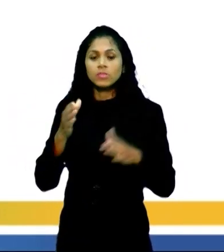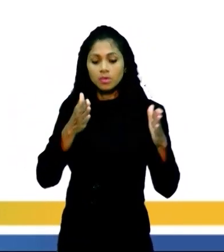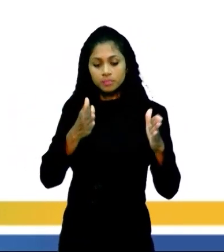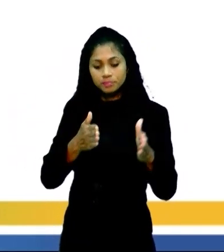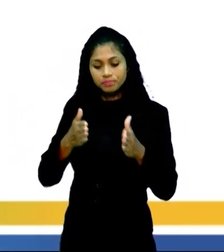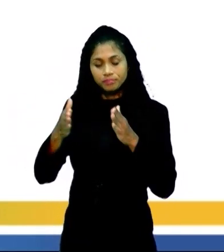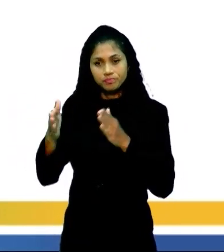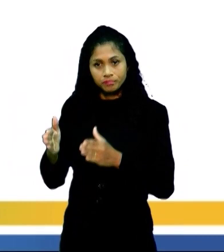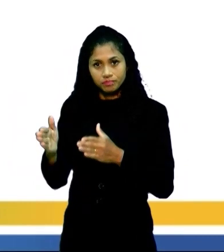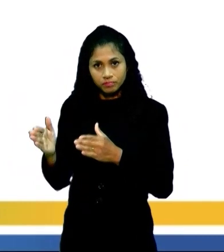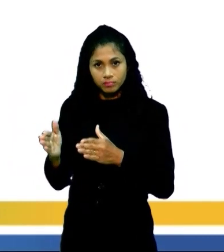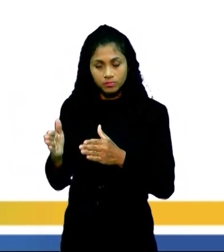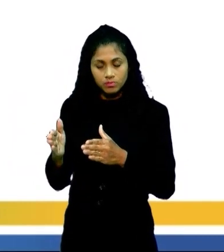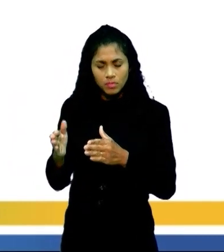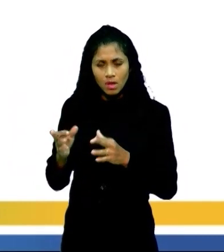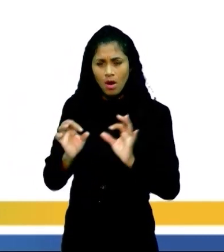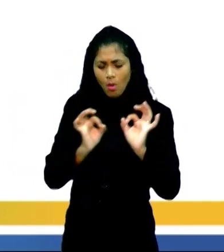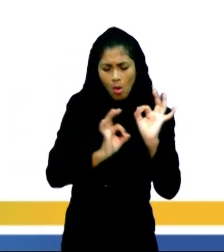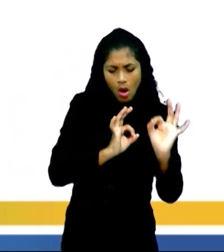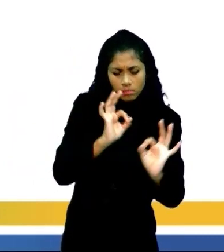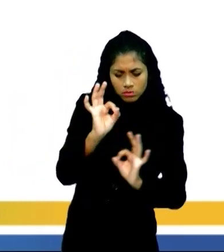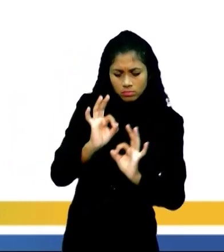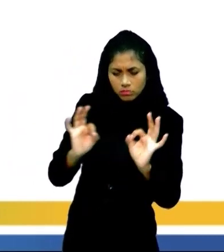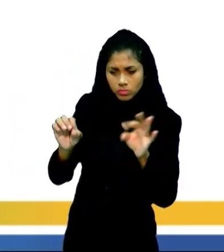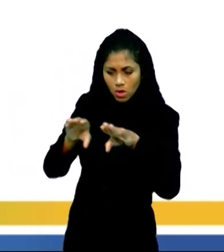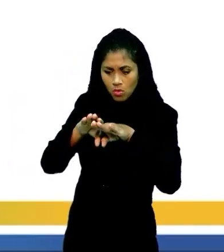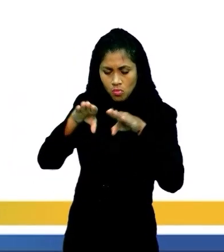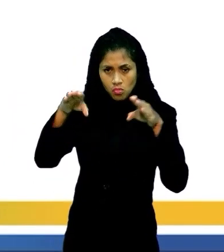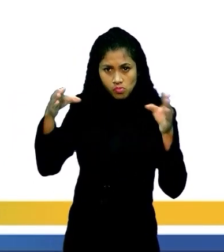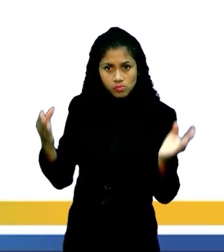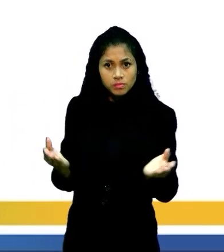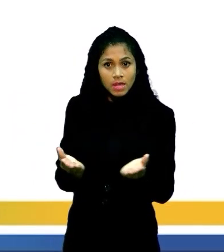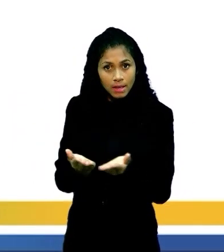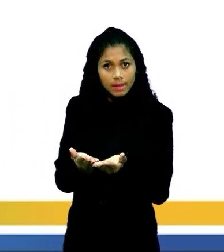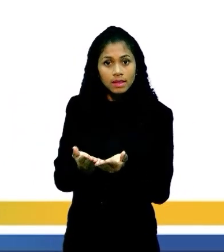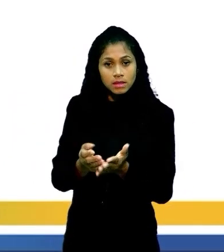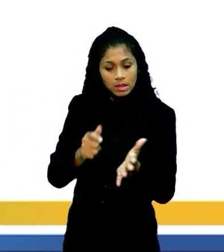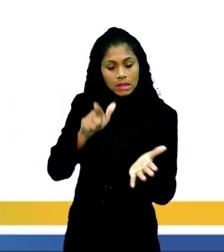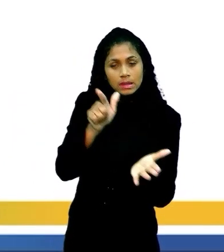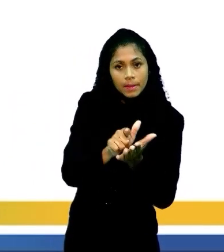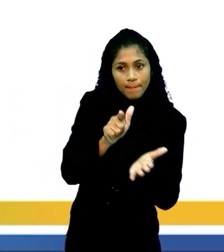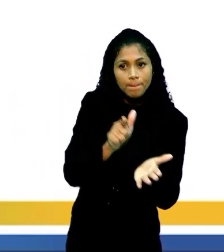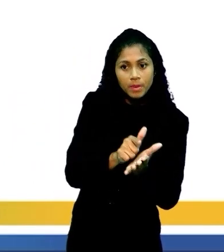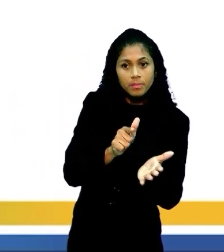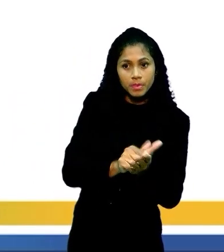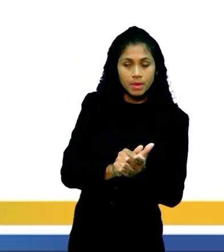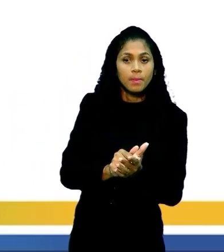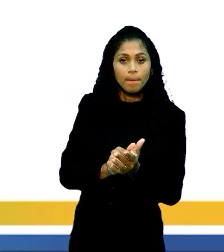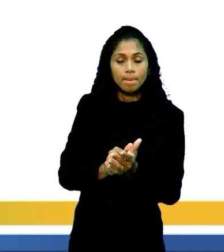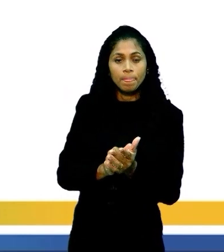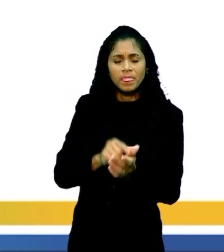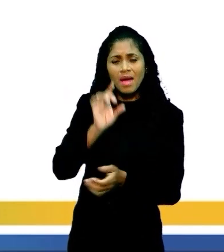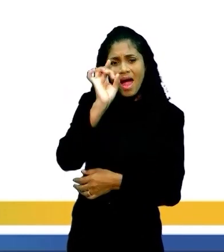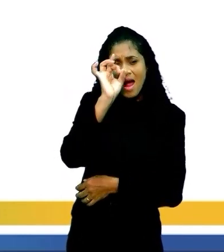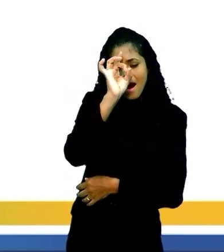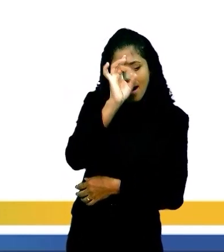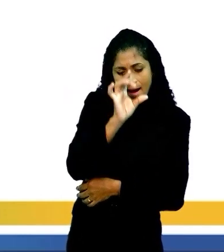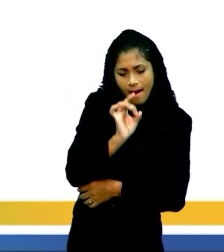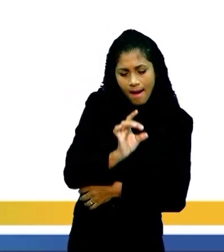organiza-os em uma caixa de papelão. Para cada caixa deve ter